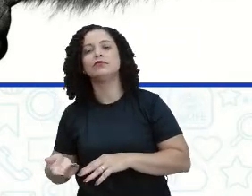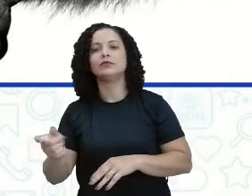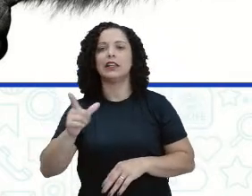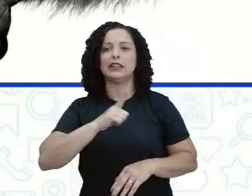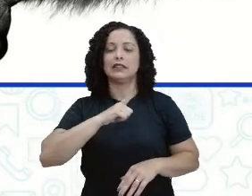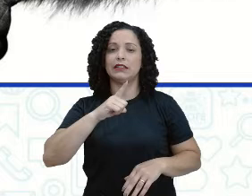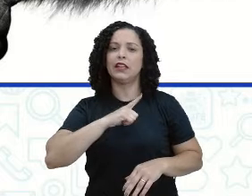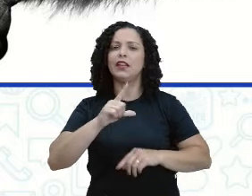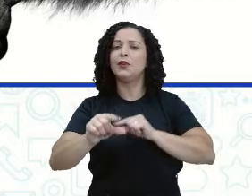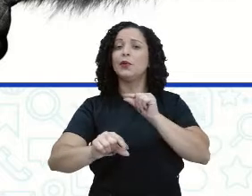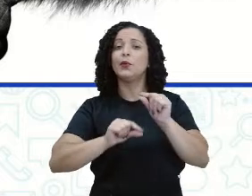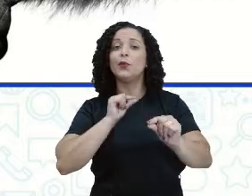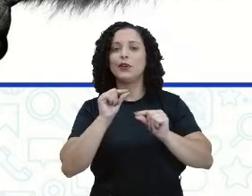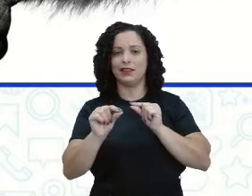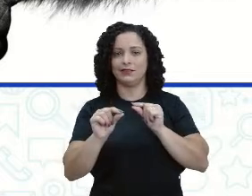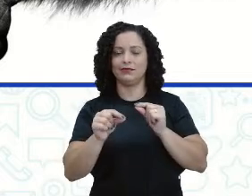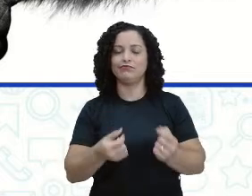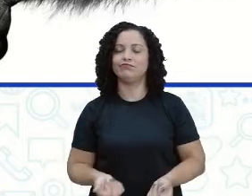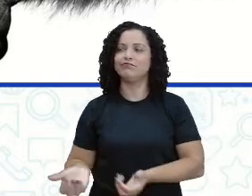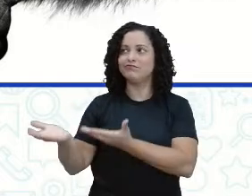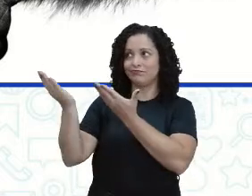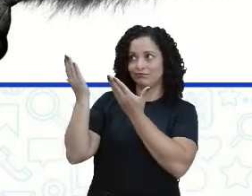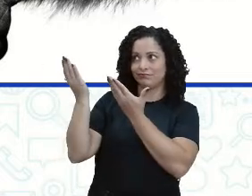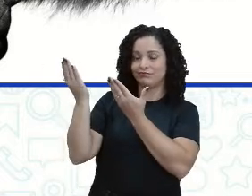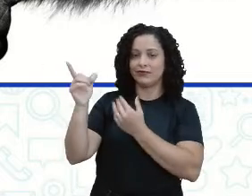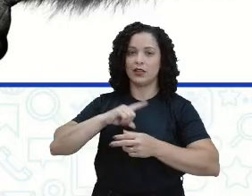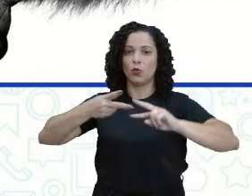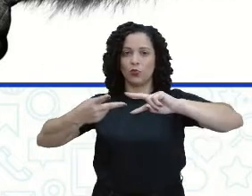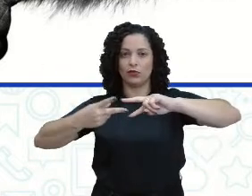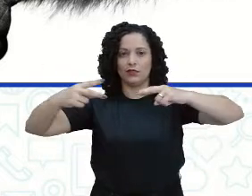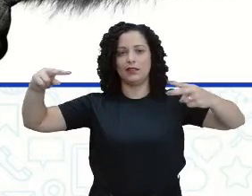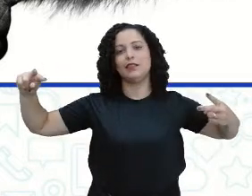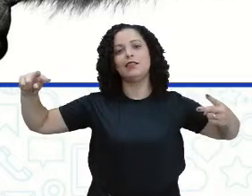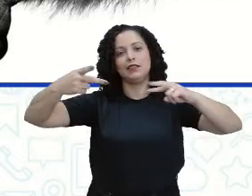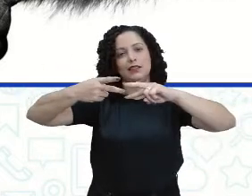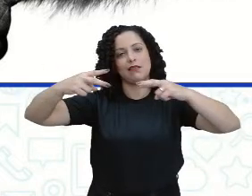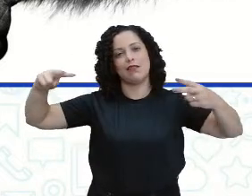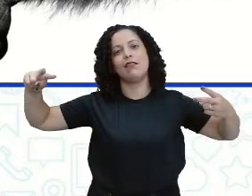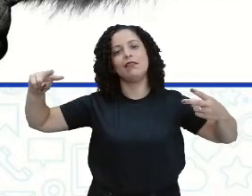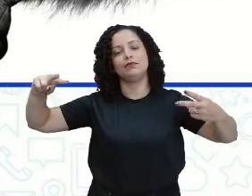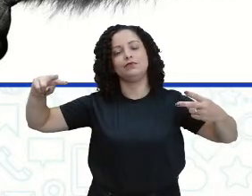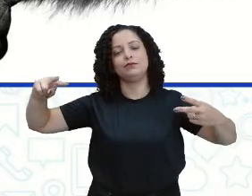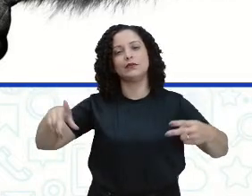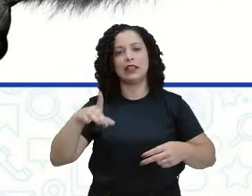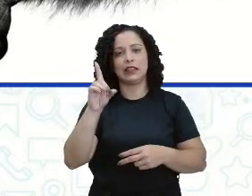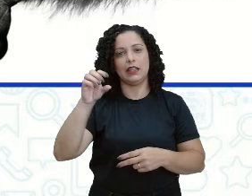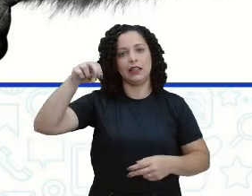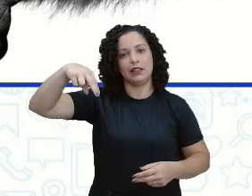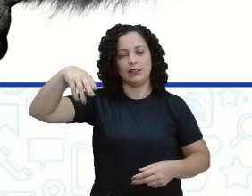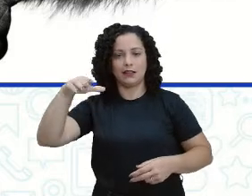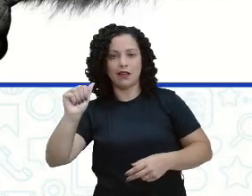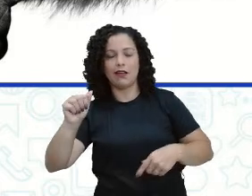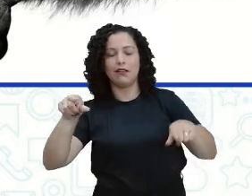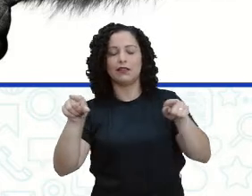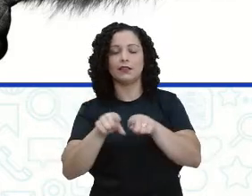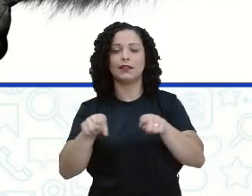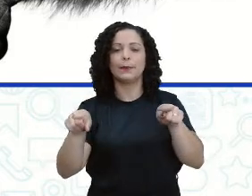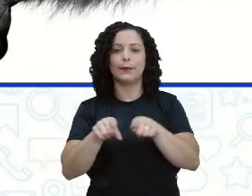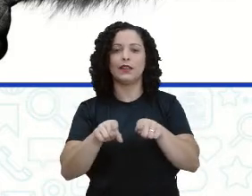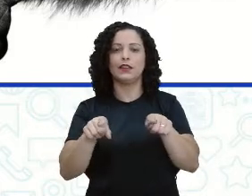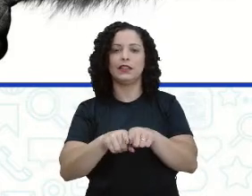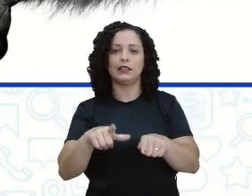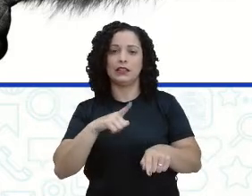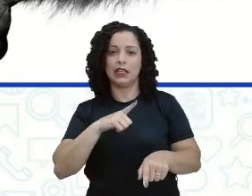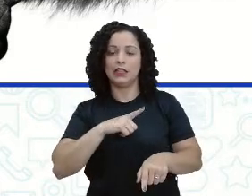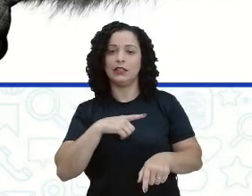aí a grande, né, a representação do DNA, da cadeia do DNA, a questão aí de